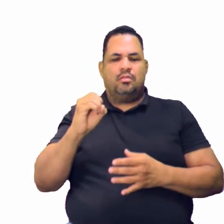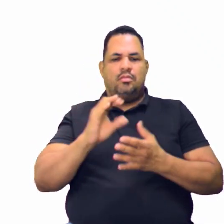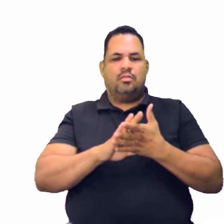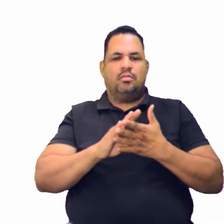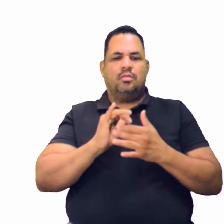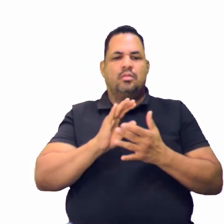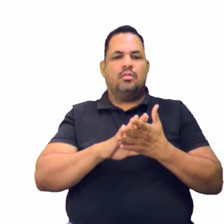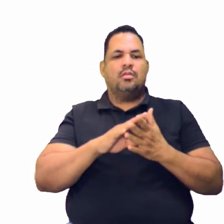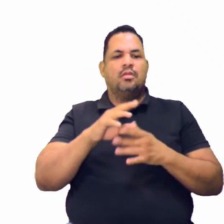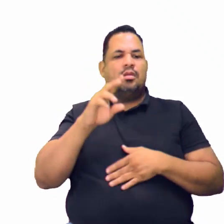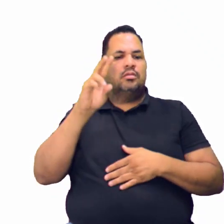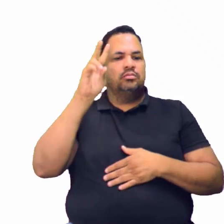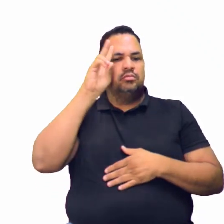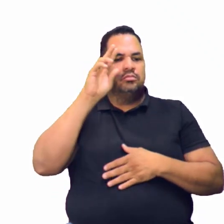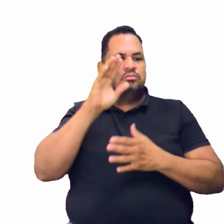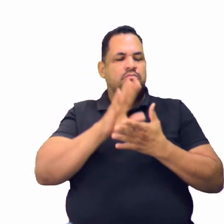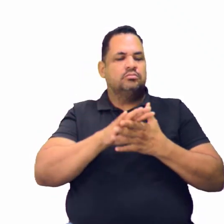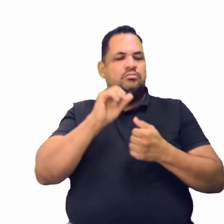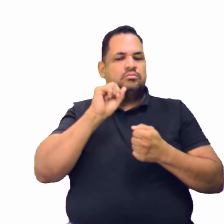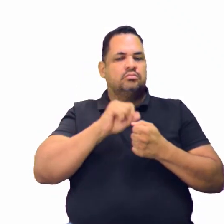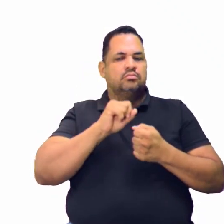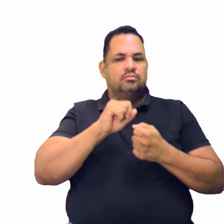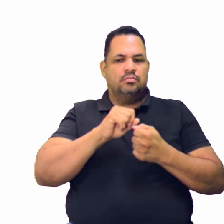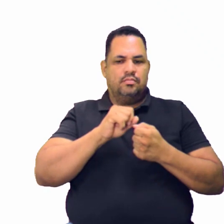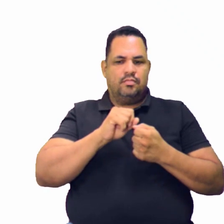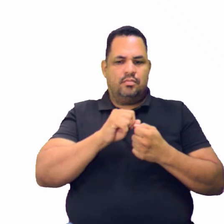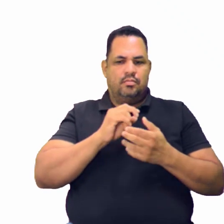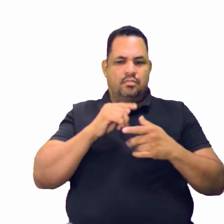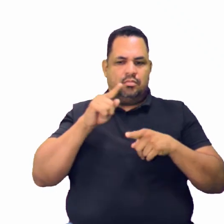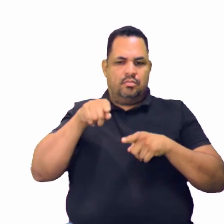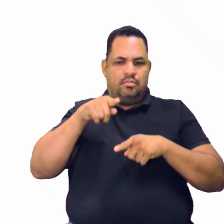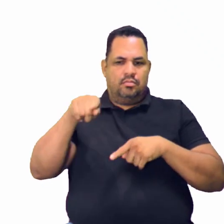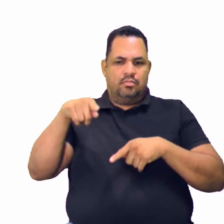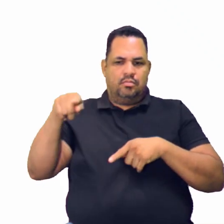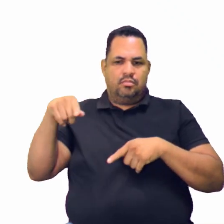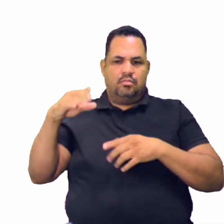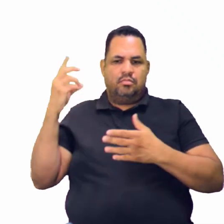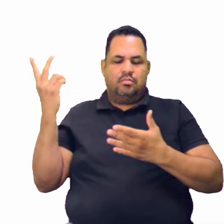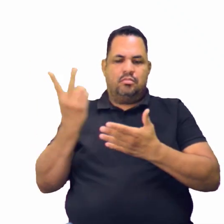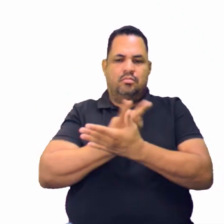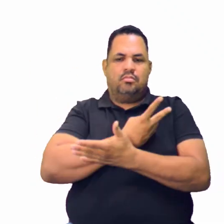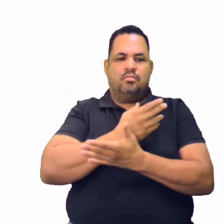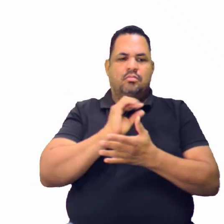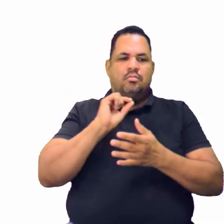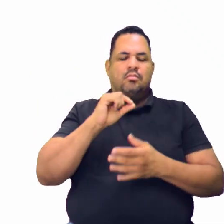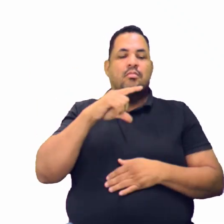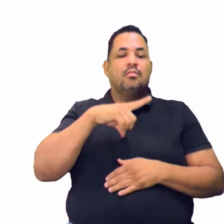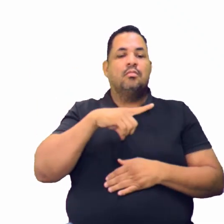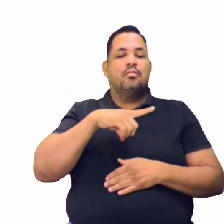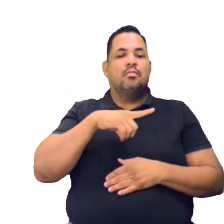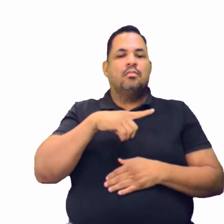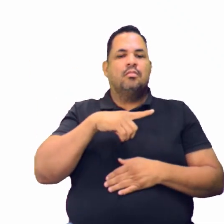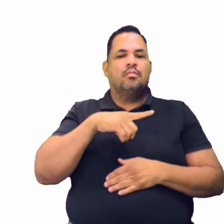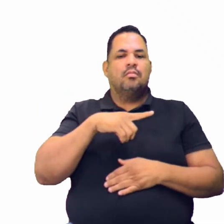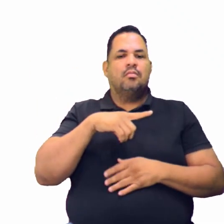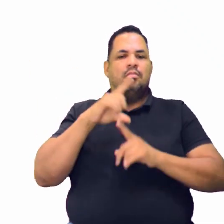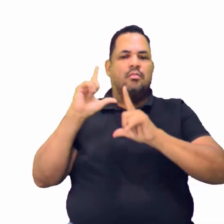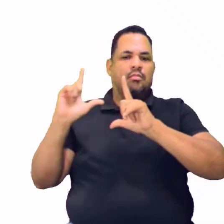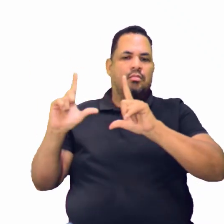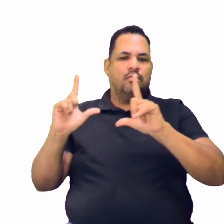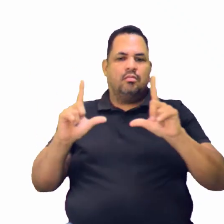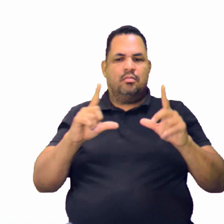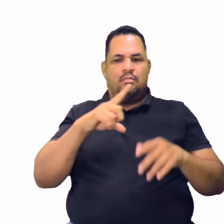É o relato feito por alguém ou algo de uma sequência de acontecimentos. Para ser uma narração é necessário